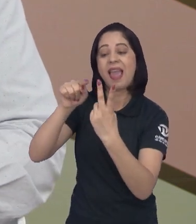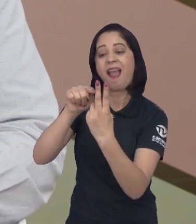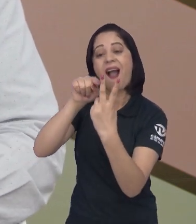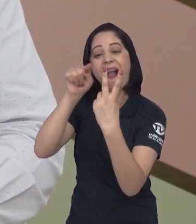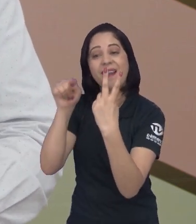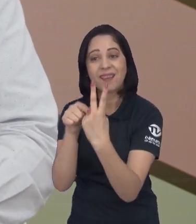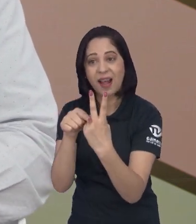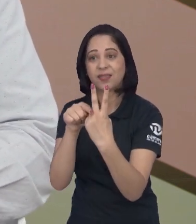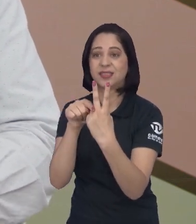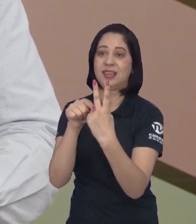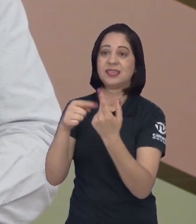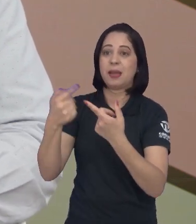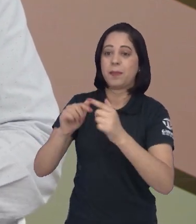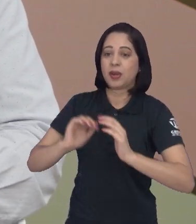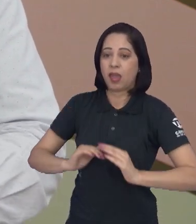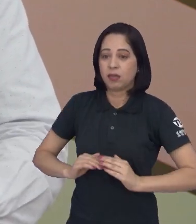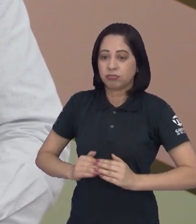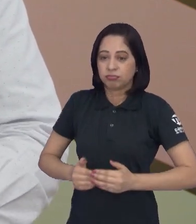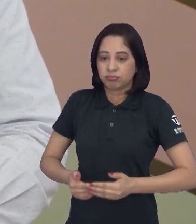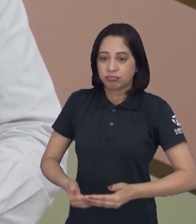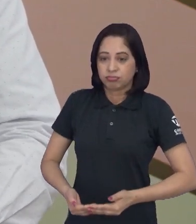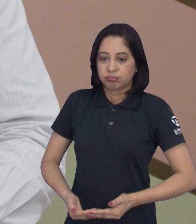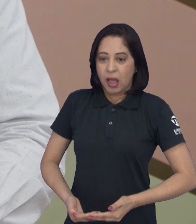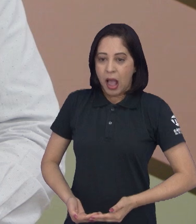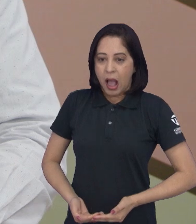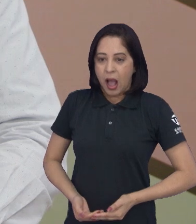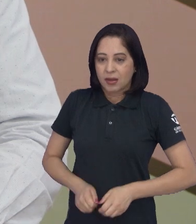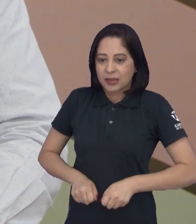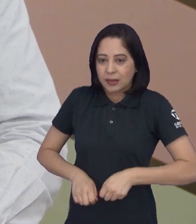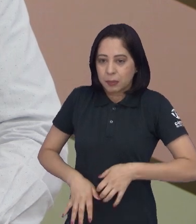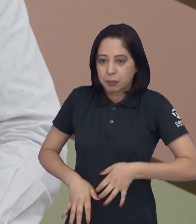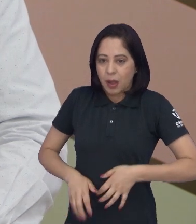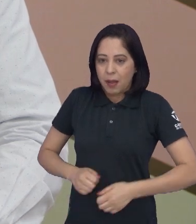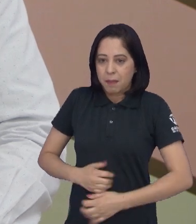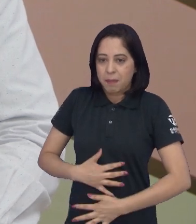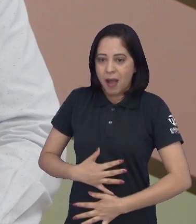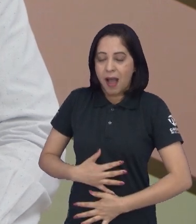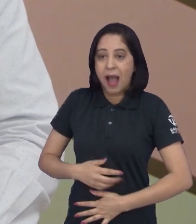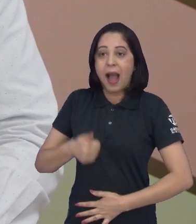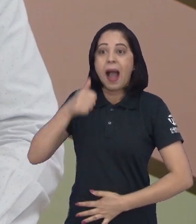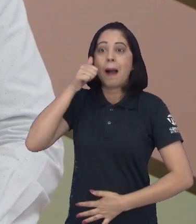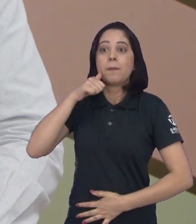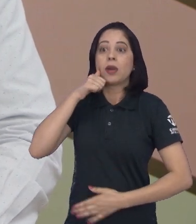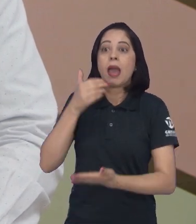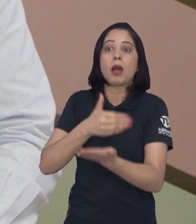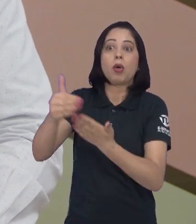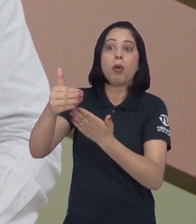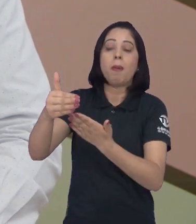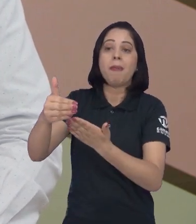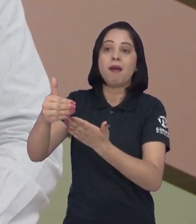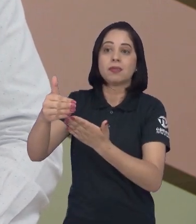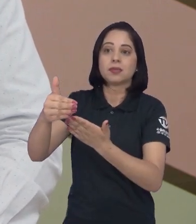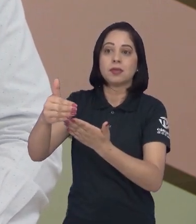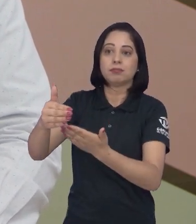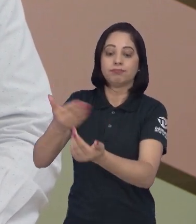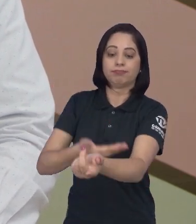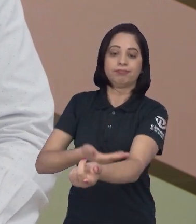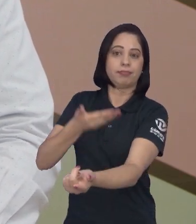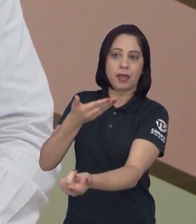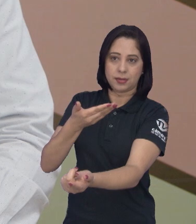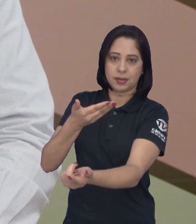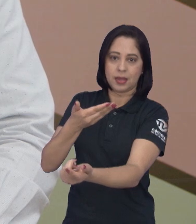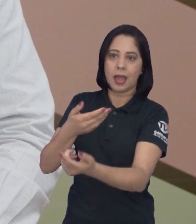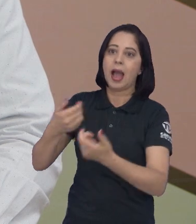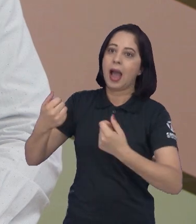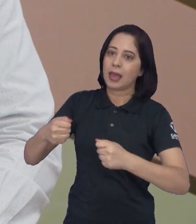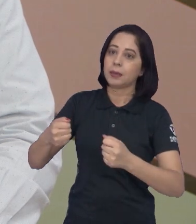resistên vascular na placenta e uma série de outros mecanismos a mulher desenvolve hipertensão porque está grávida e aí ela tem